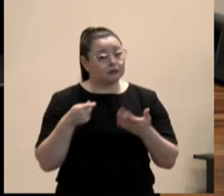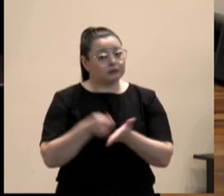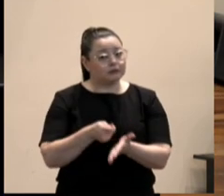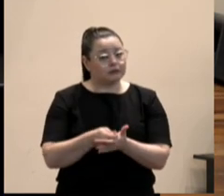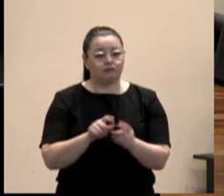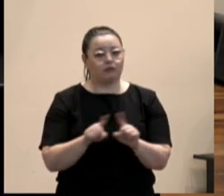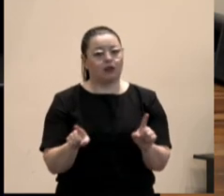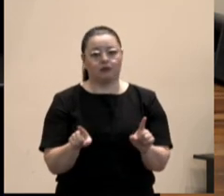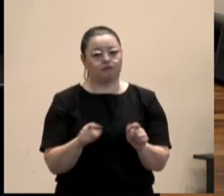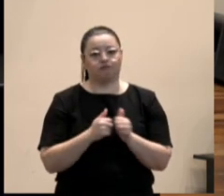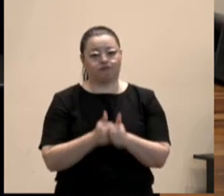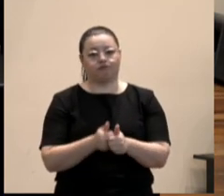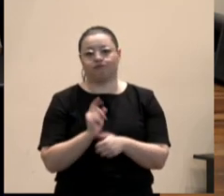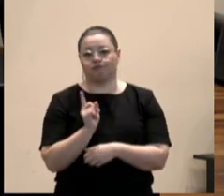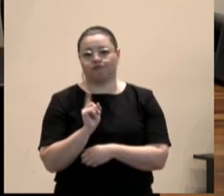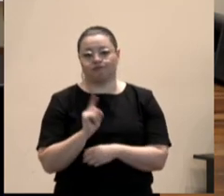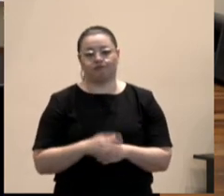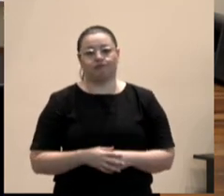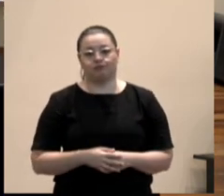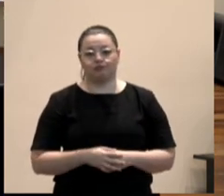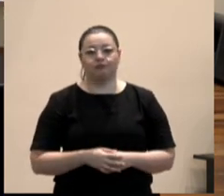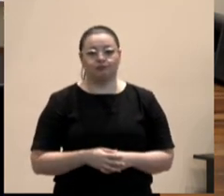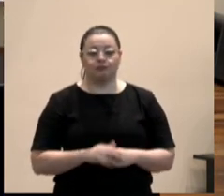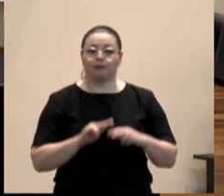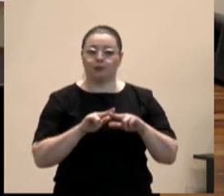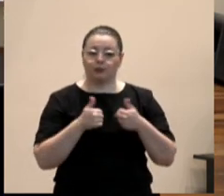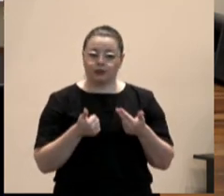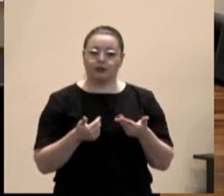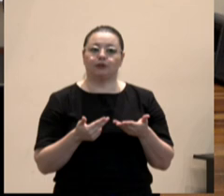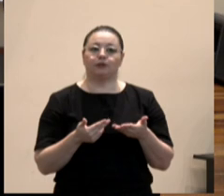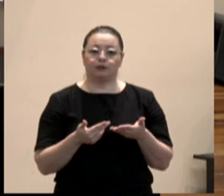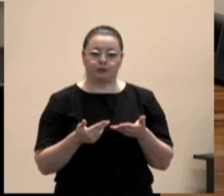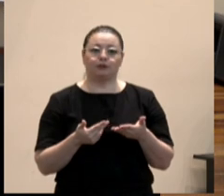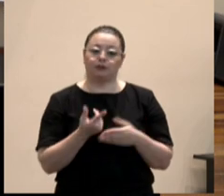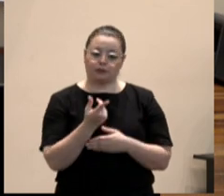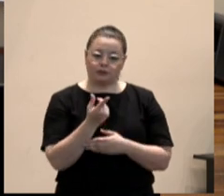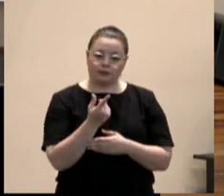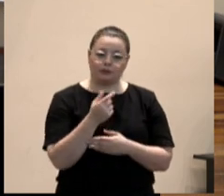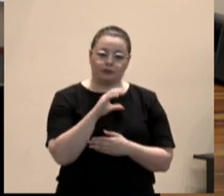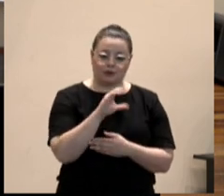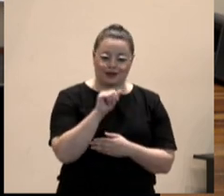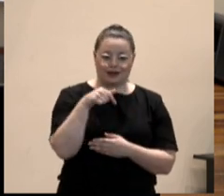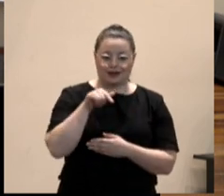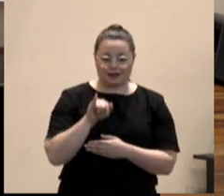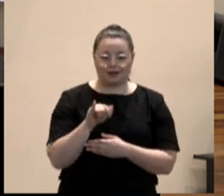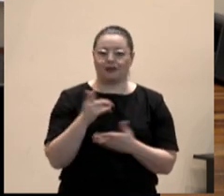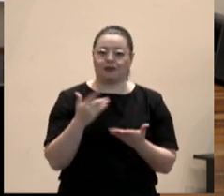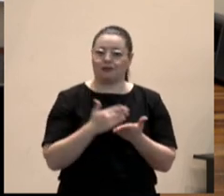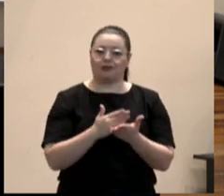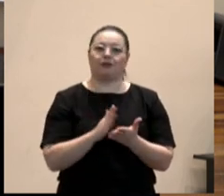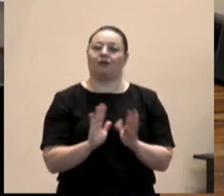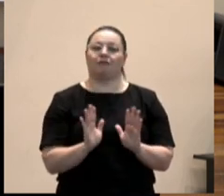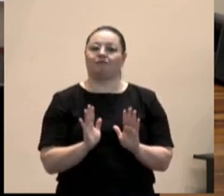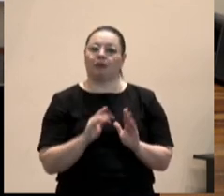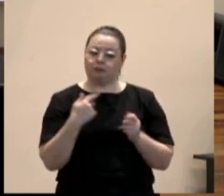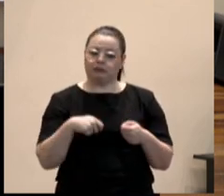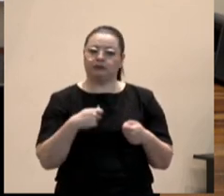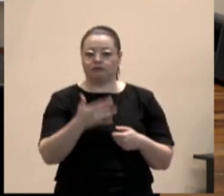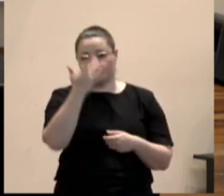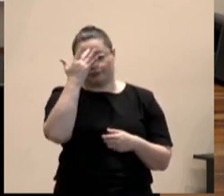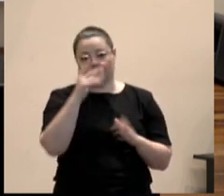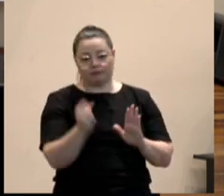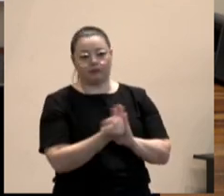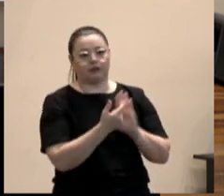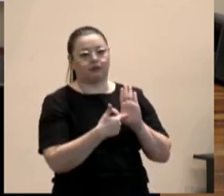foram, e não estão sendo. Então, por isso, custa aluno qualidade inicial. Estou frisando para marcar bem essa... Hã?